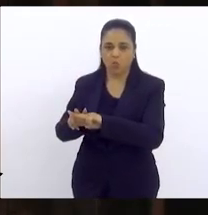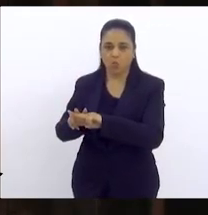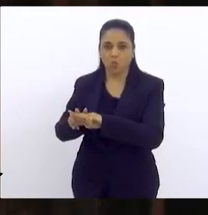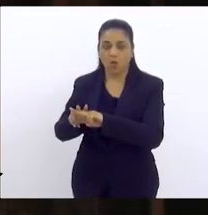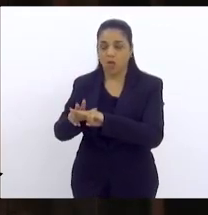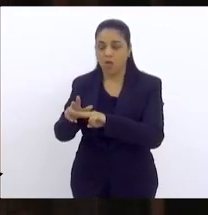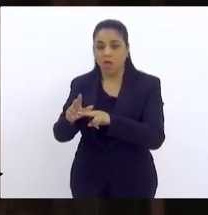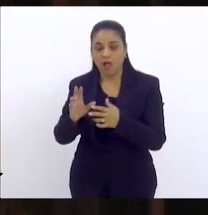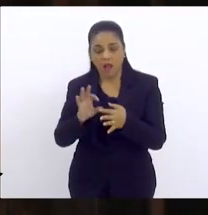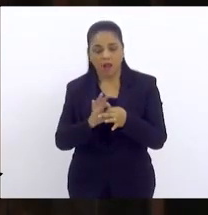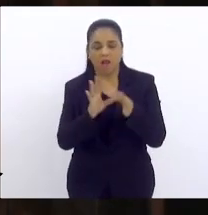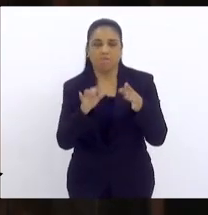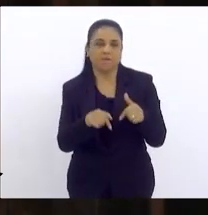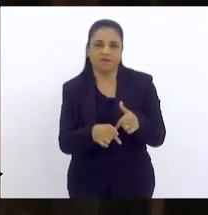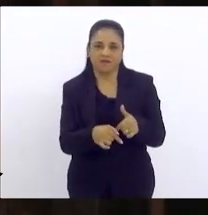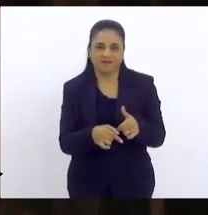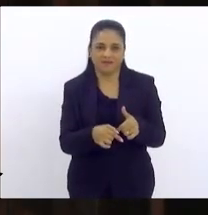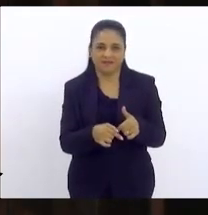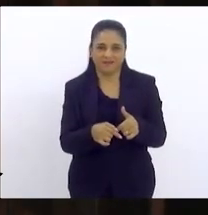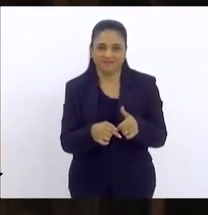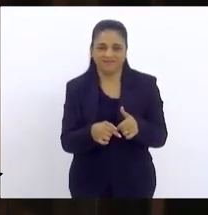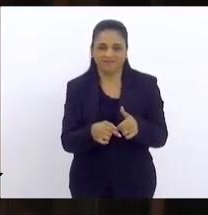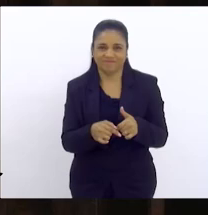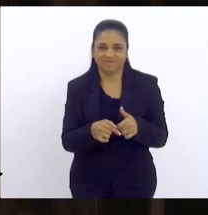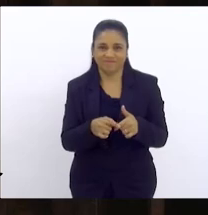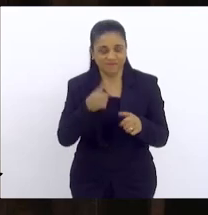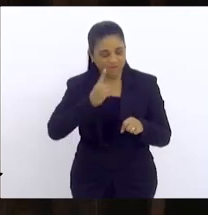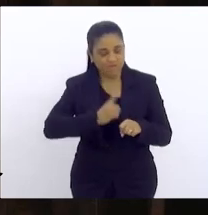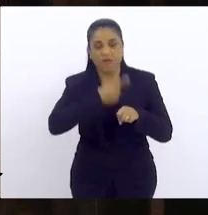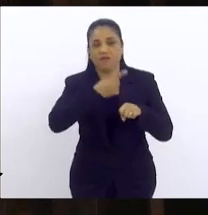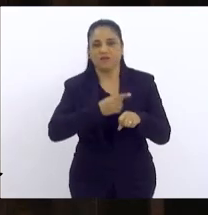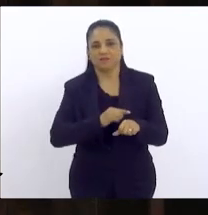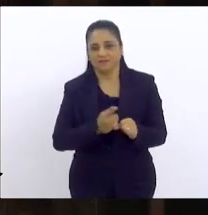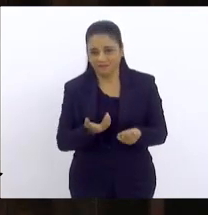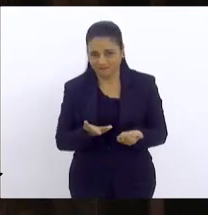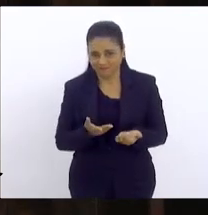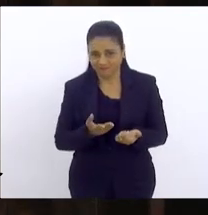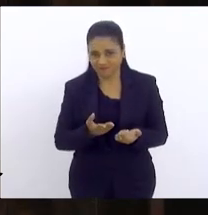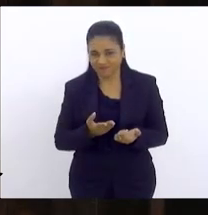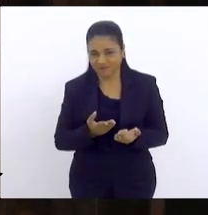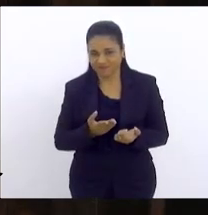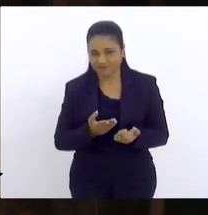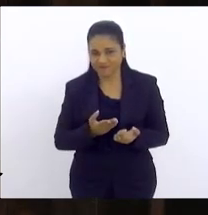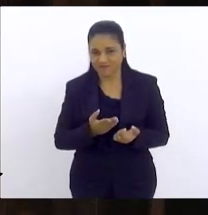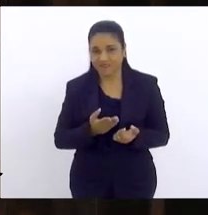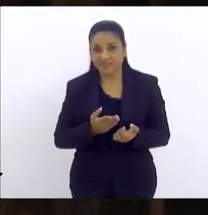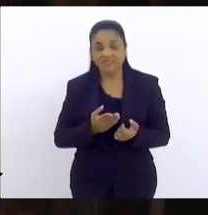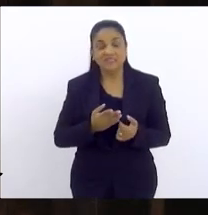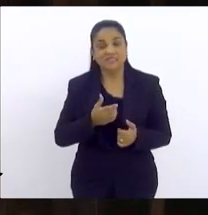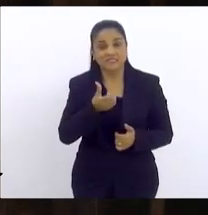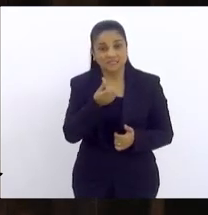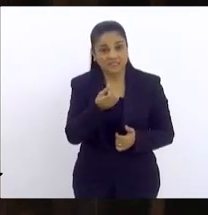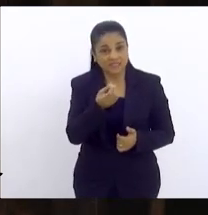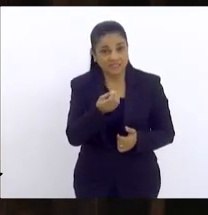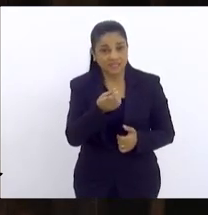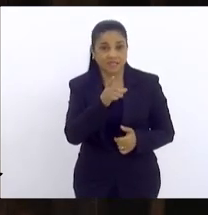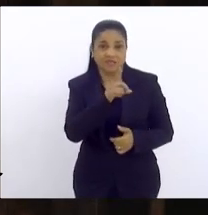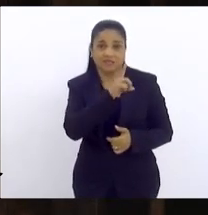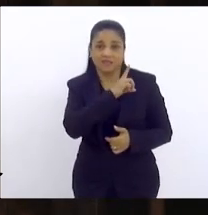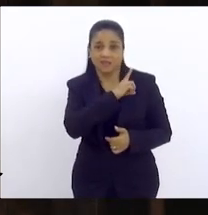nenhum altipizante foi relaxado na 60dp desde que eu